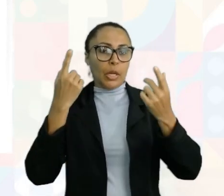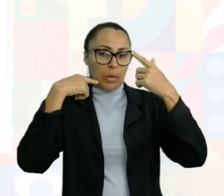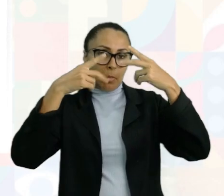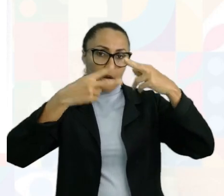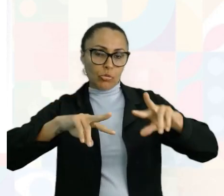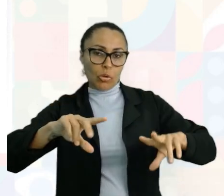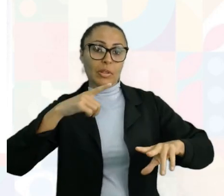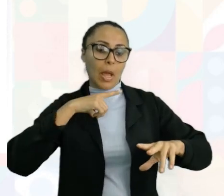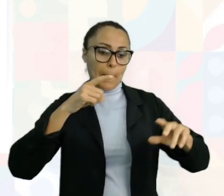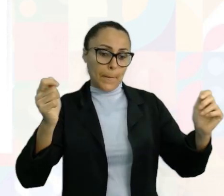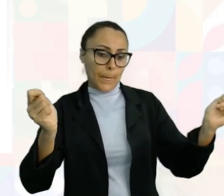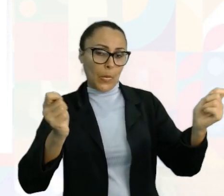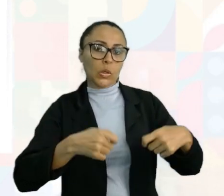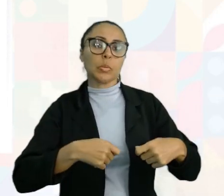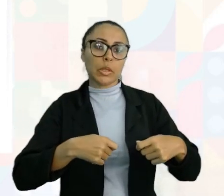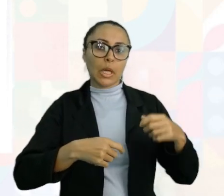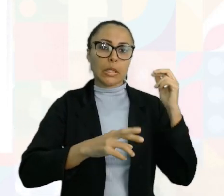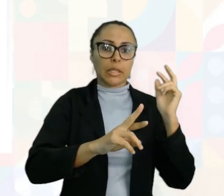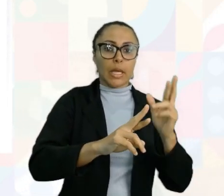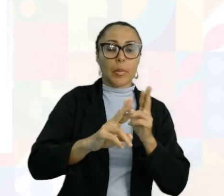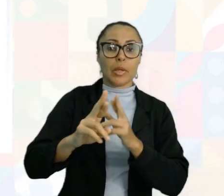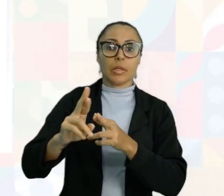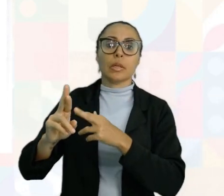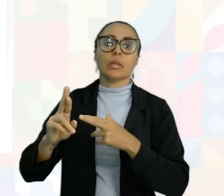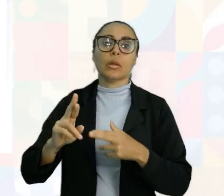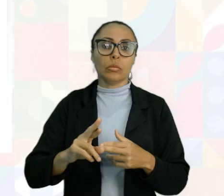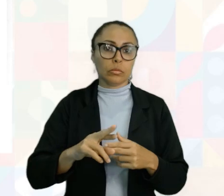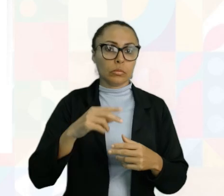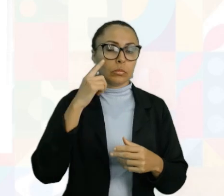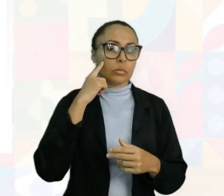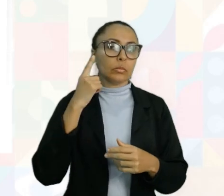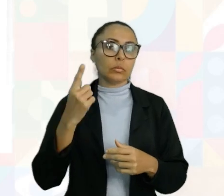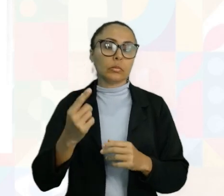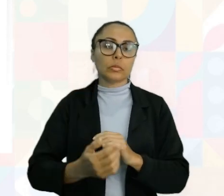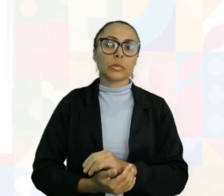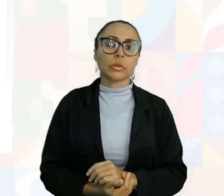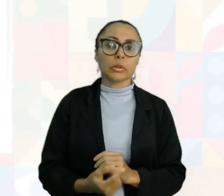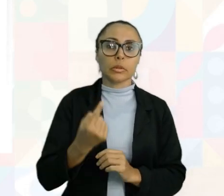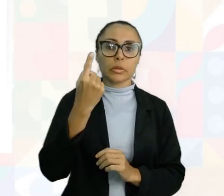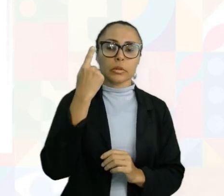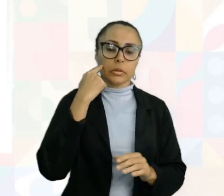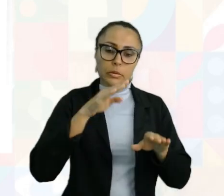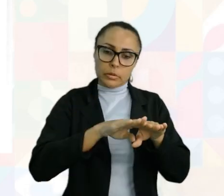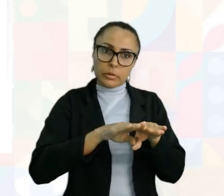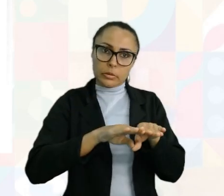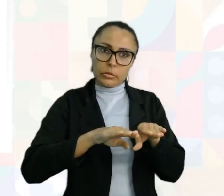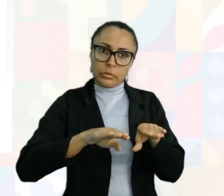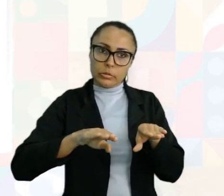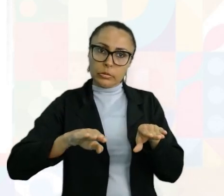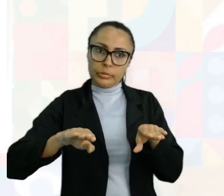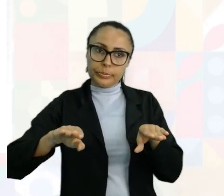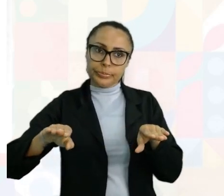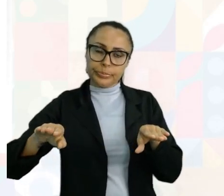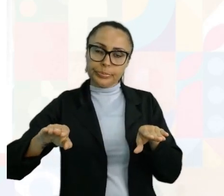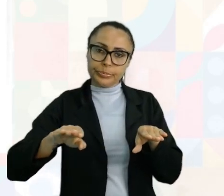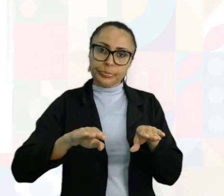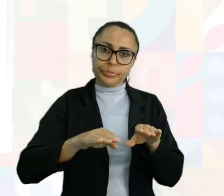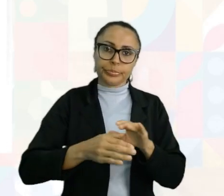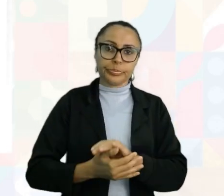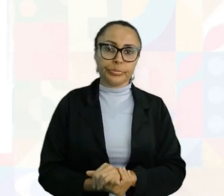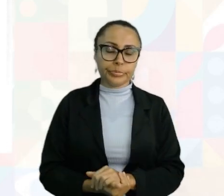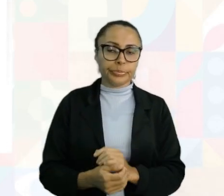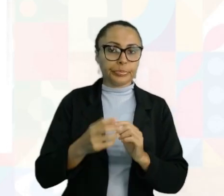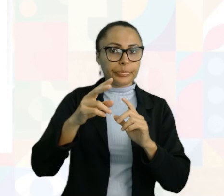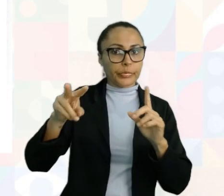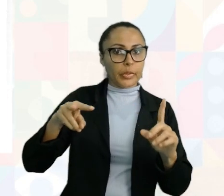tem a possibilidade de representação de um piso, né? Uma